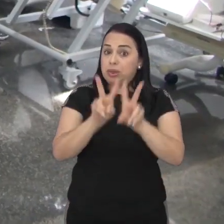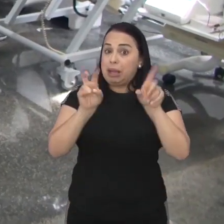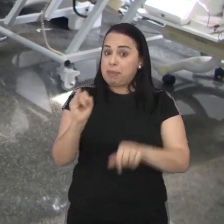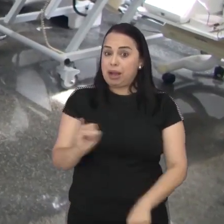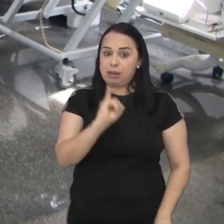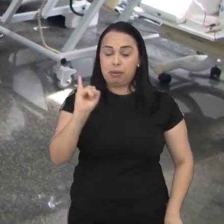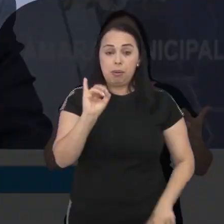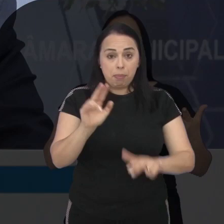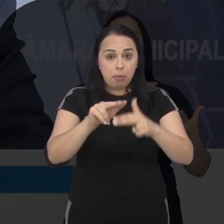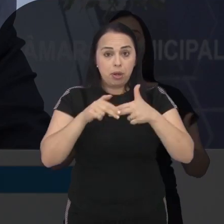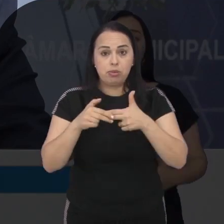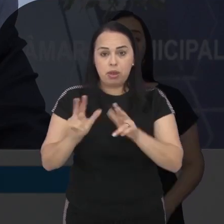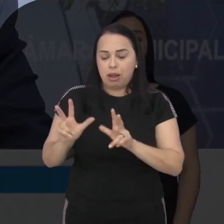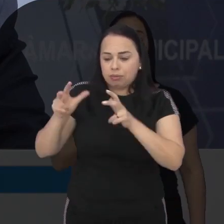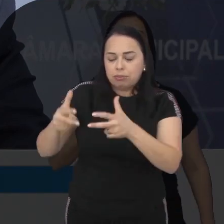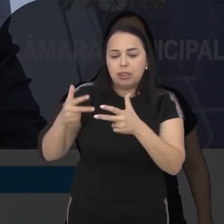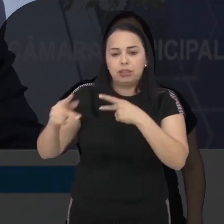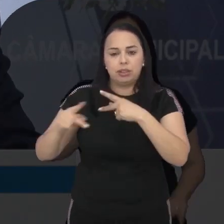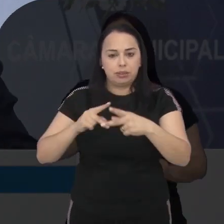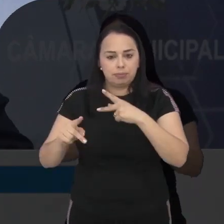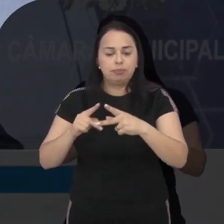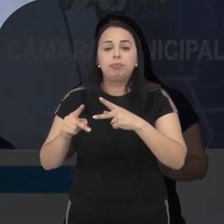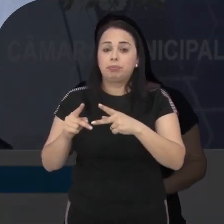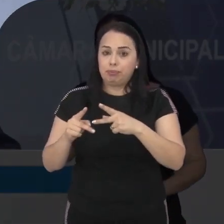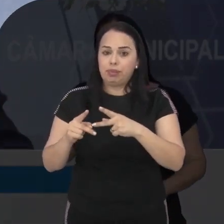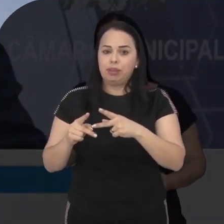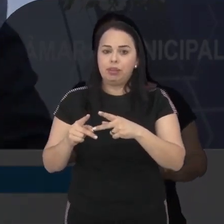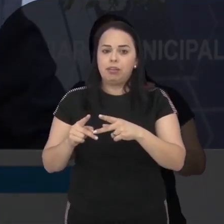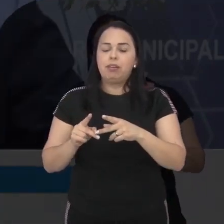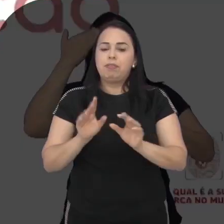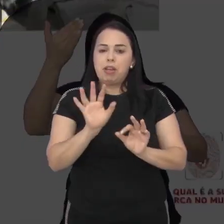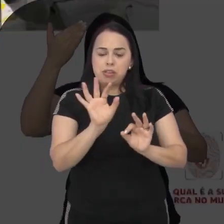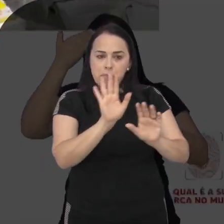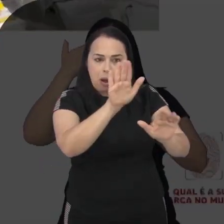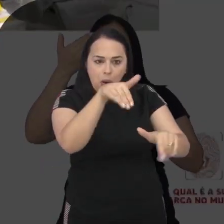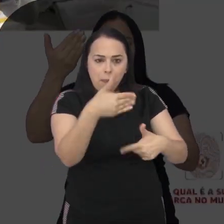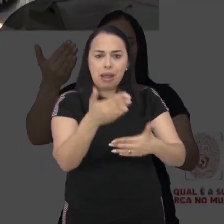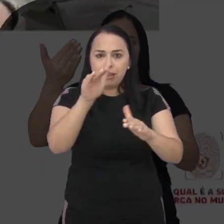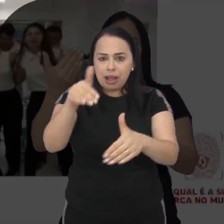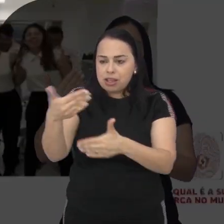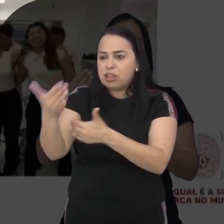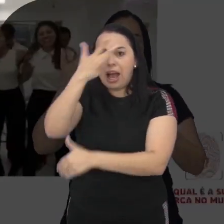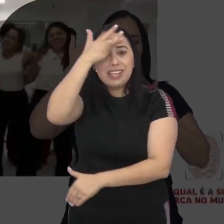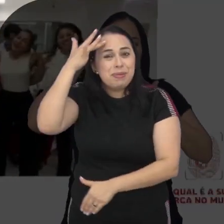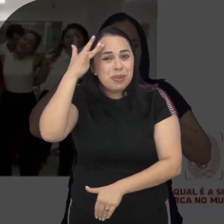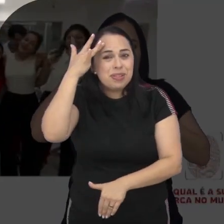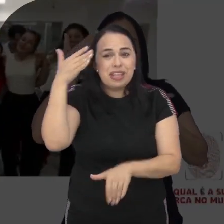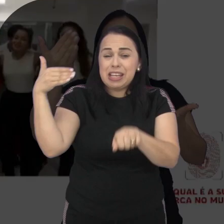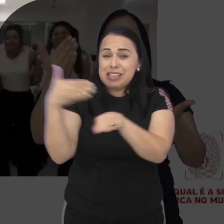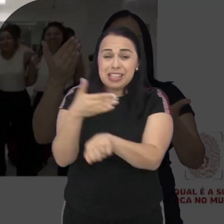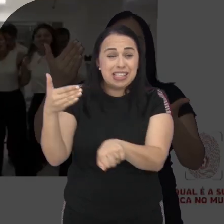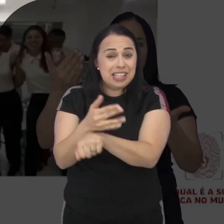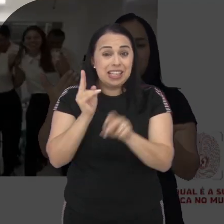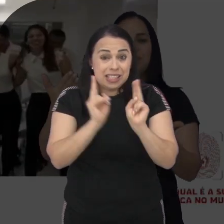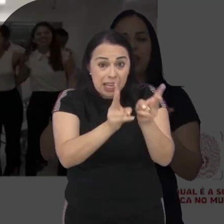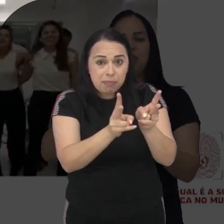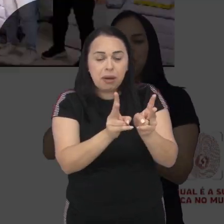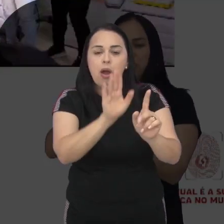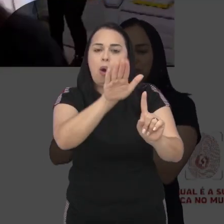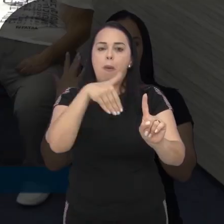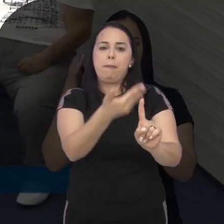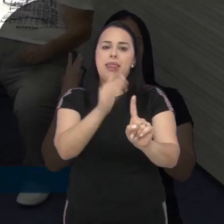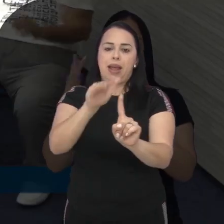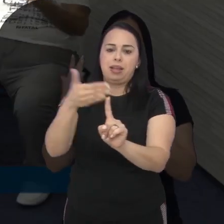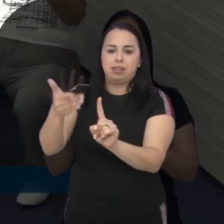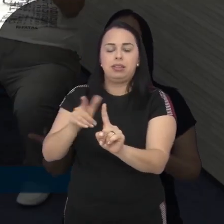tão importante que a Câmara Municipal de São José dos Campos prestou uma homenagem aos doadores mais frequentes do